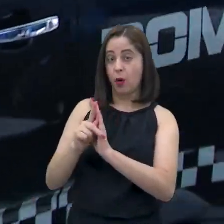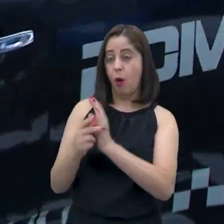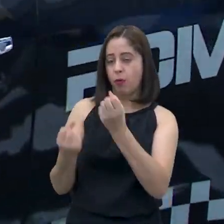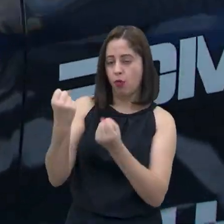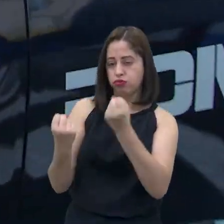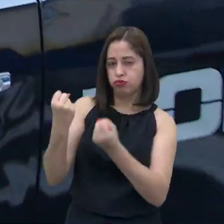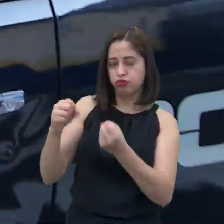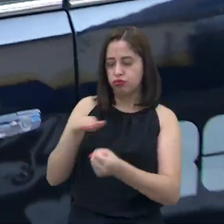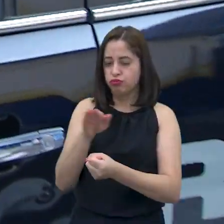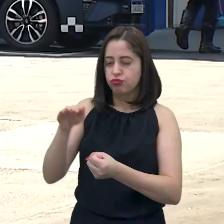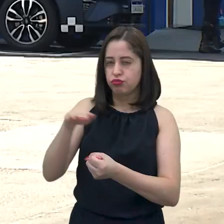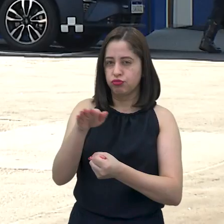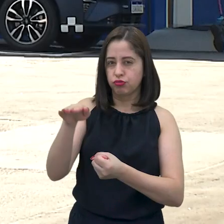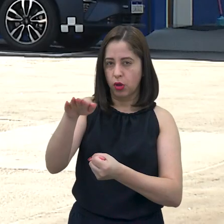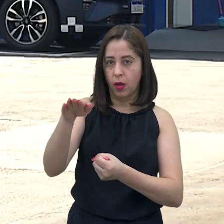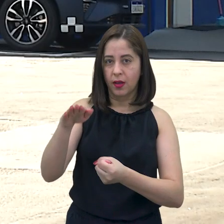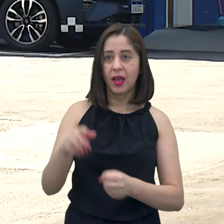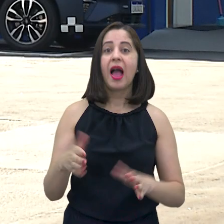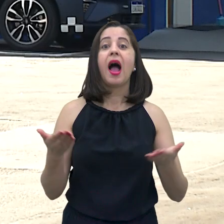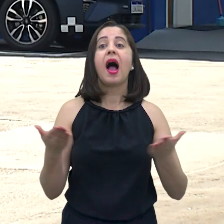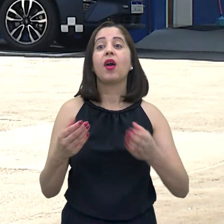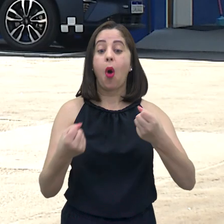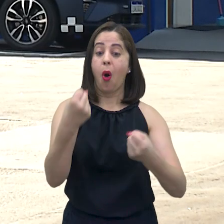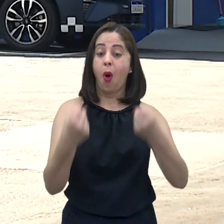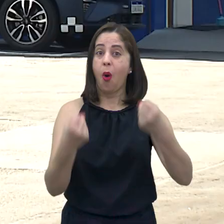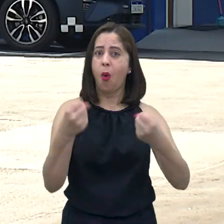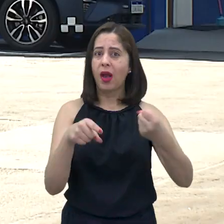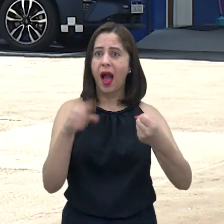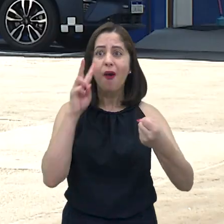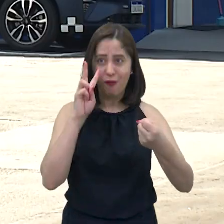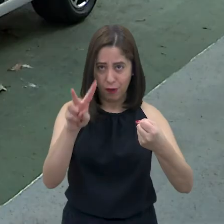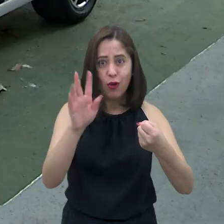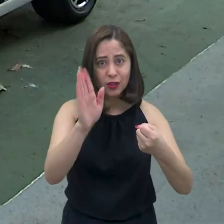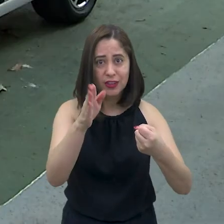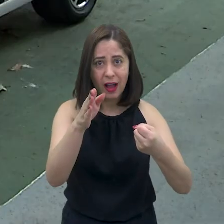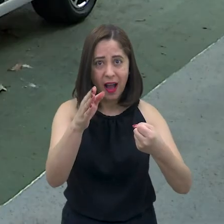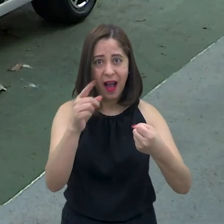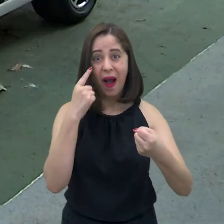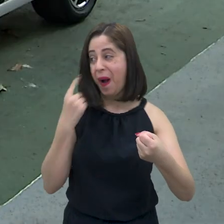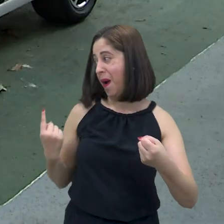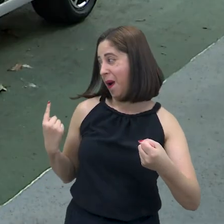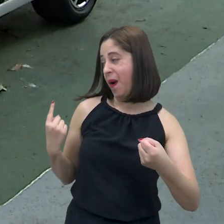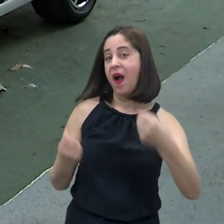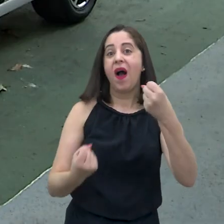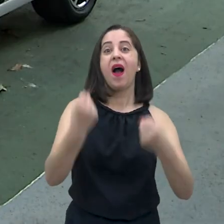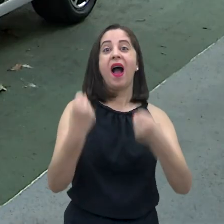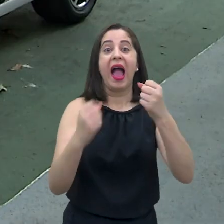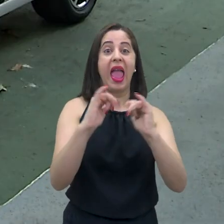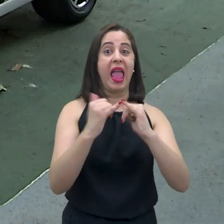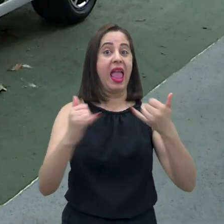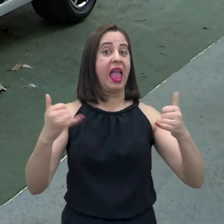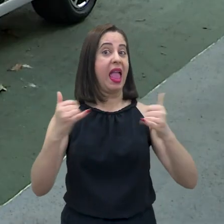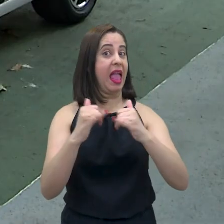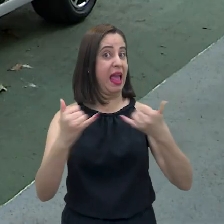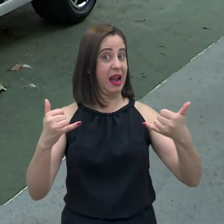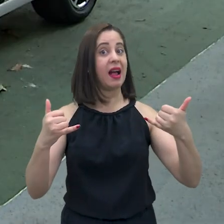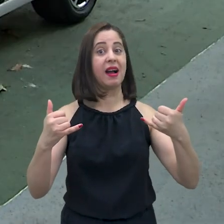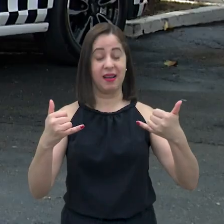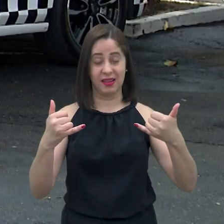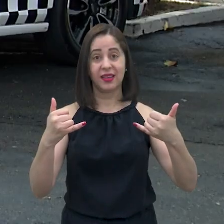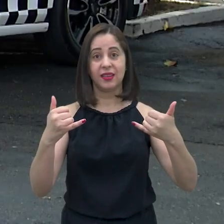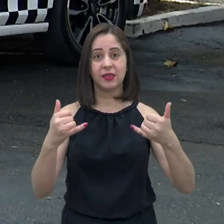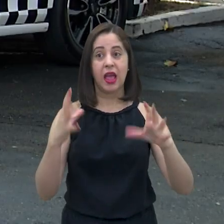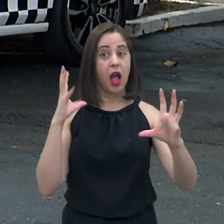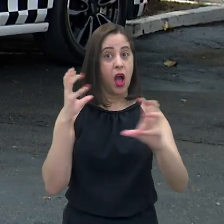tem 5 viaturas. Por falar em viatura, você já deve ter visto pela cidade os carros elétricos da